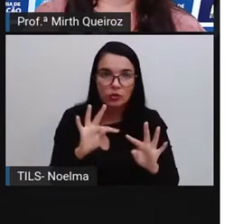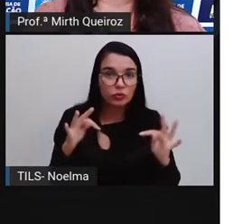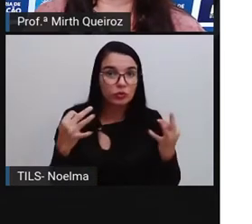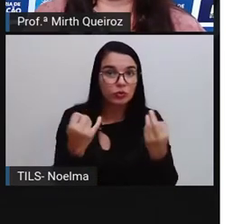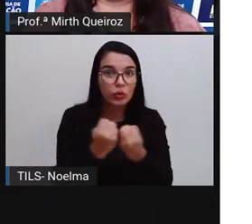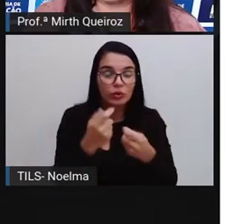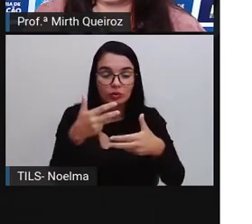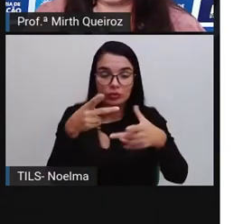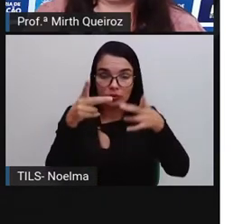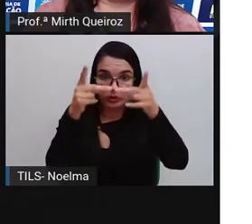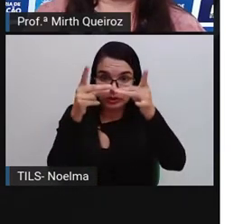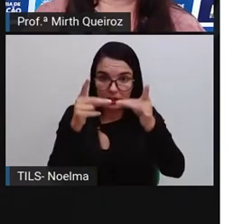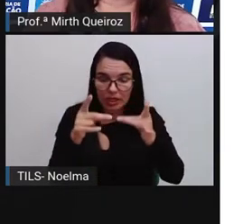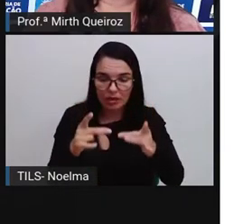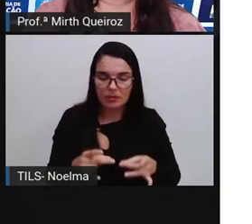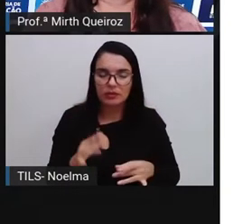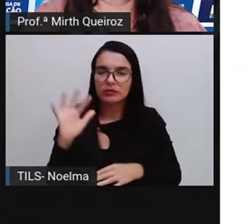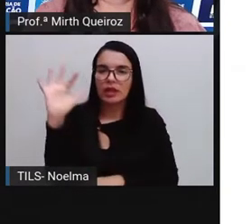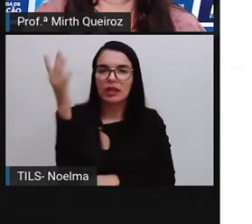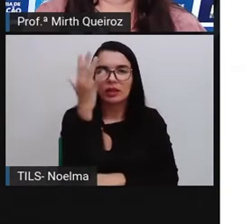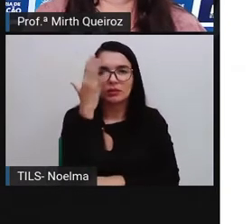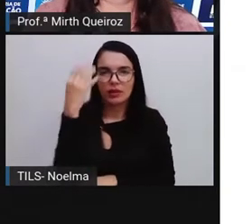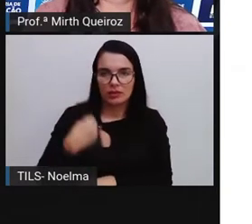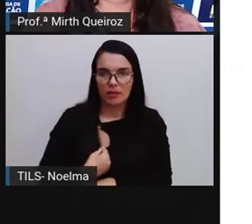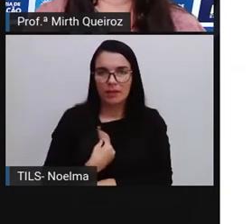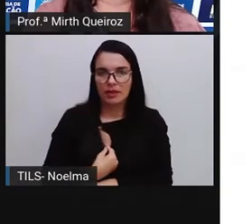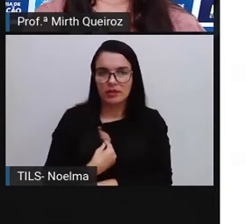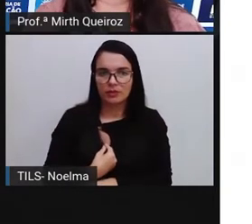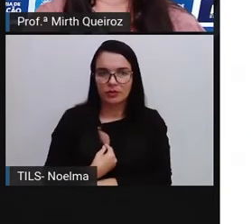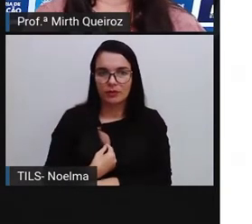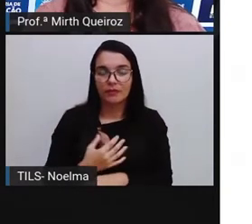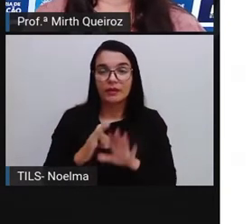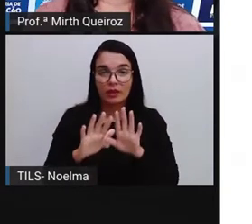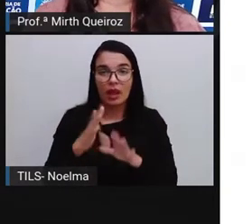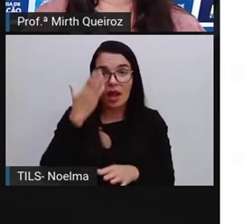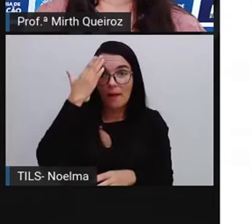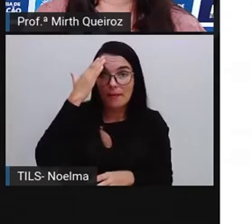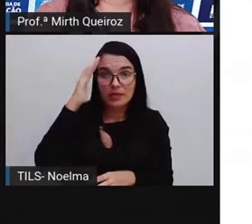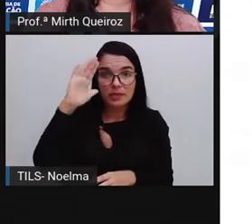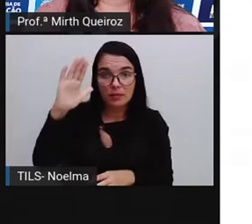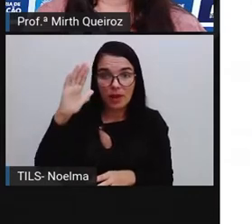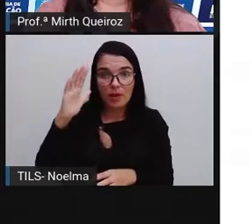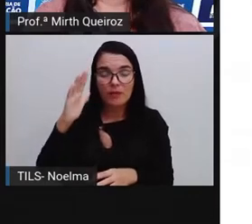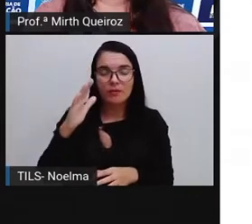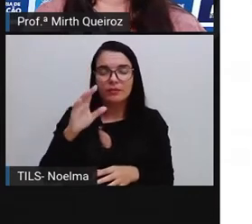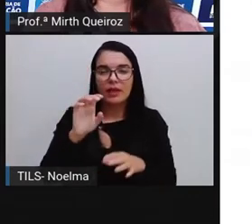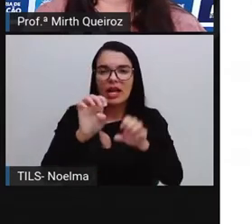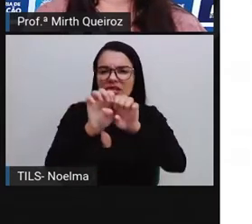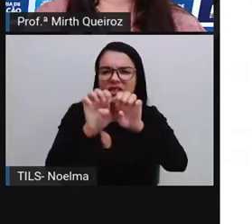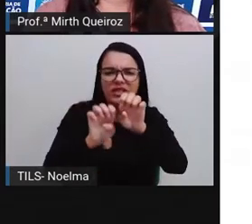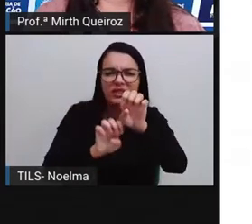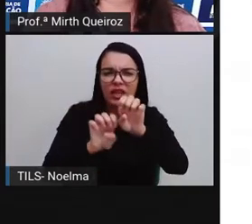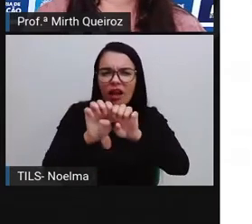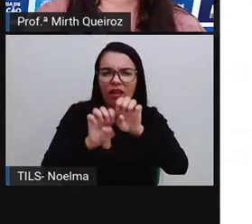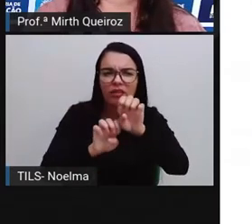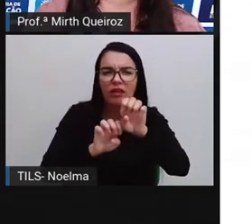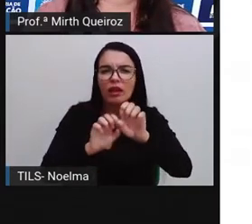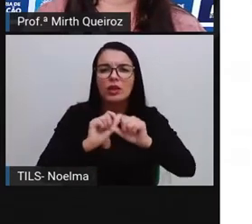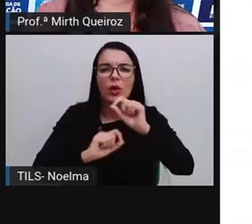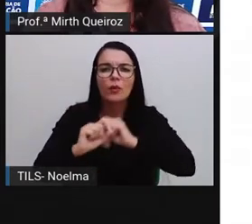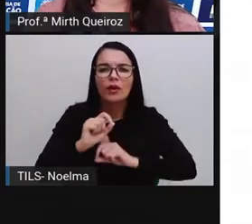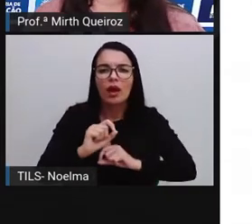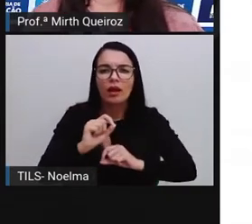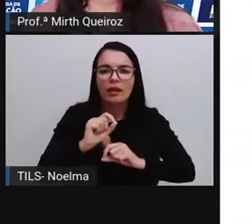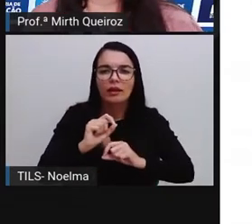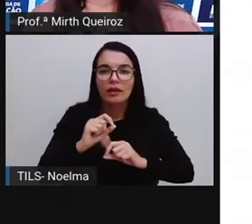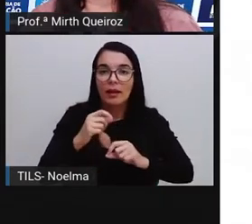elementos naturais em geral presentes aí e a principal estratégia nesse sentido seria a realização de tipos de